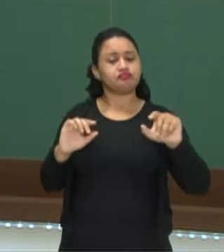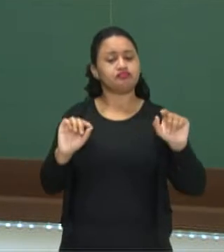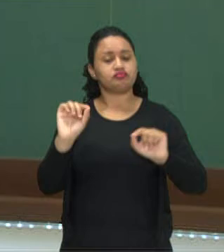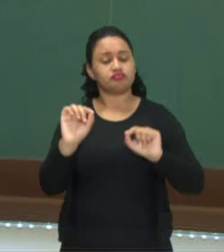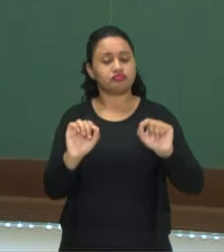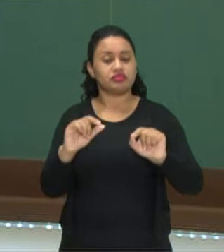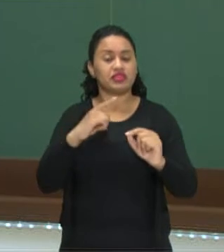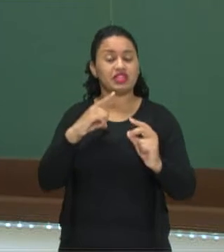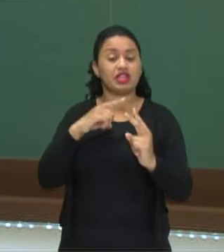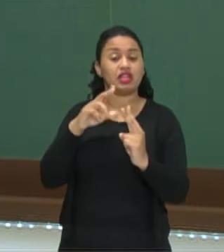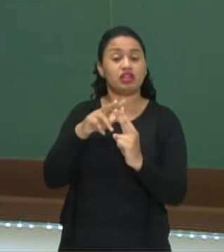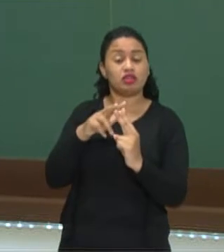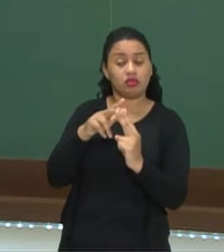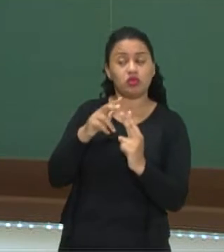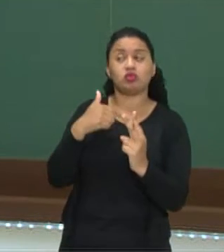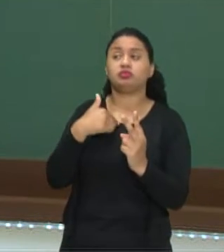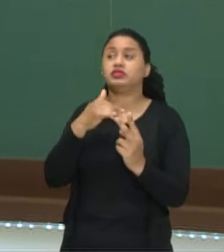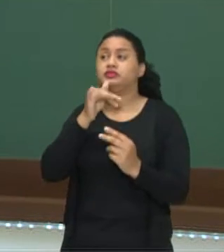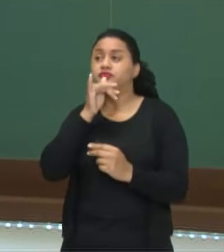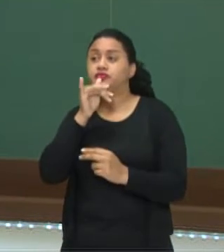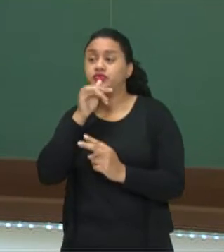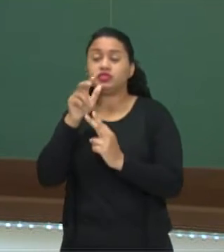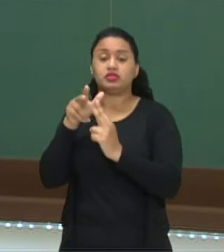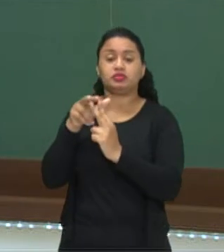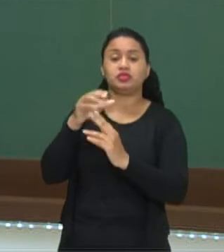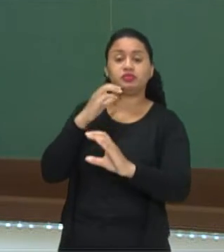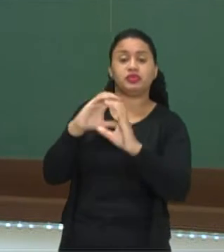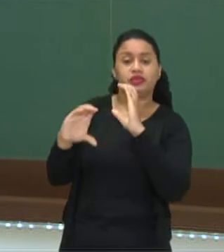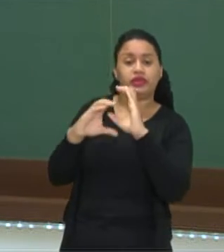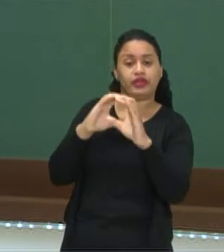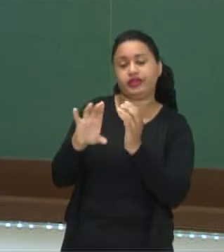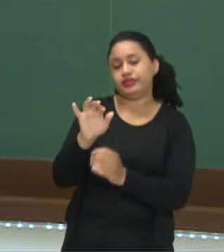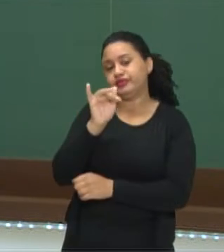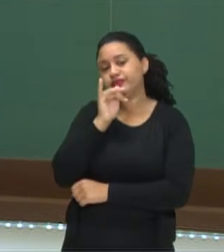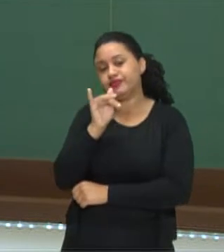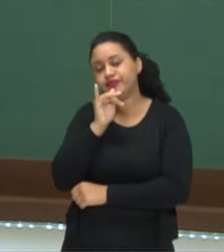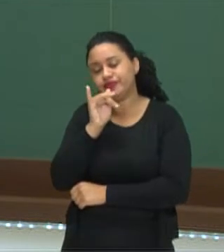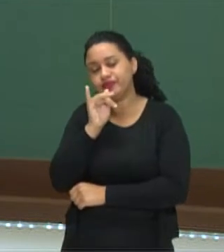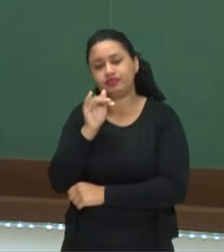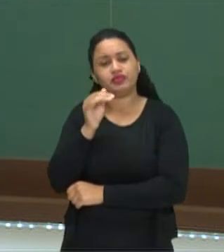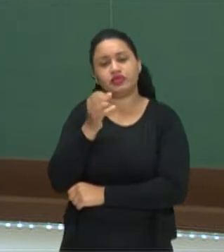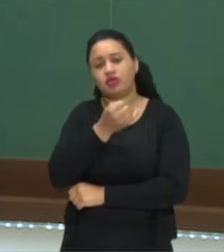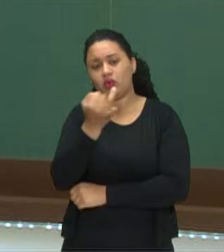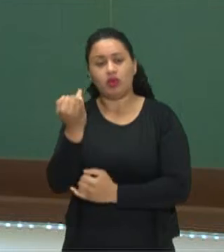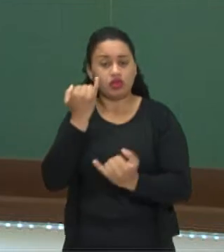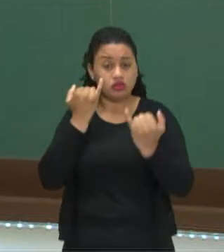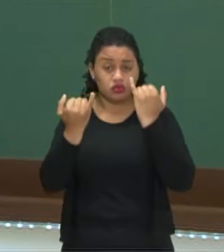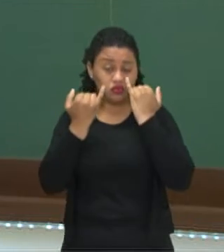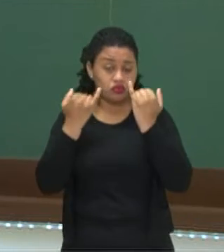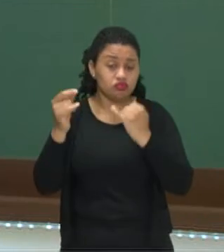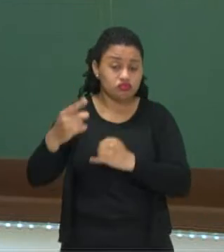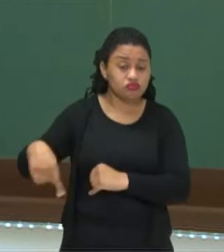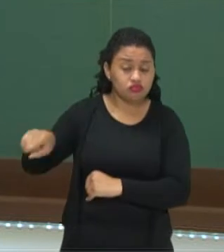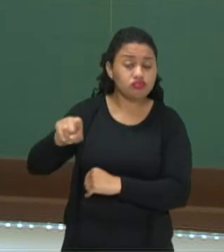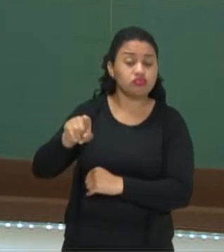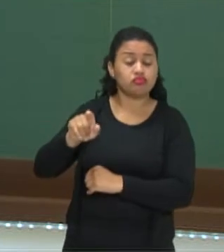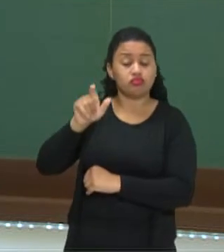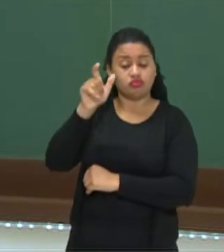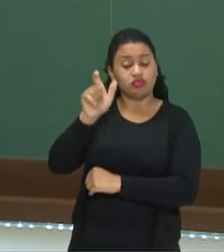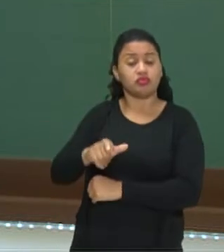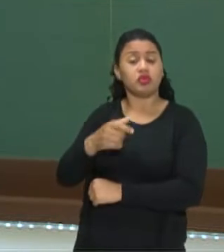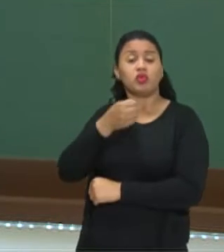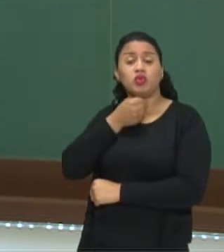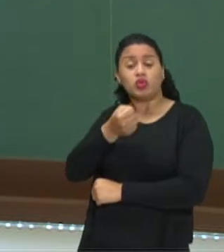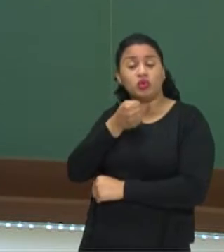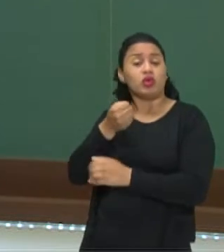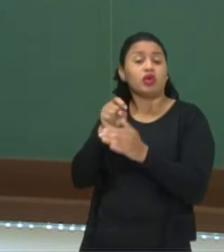uma dupla, uma dupla que canta, por exemplo, quais são as informações que esse entrevistador vai